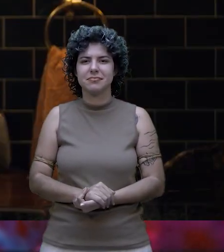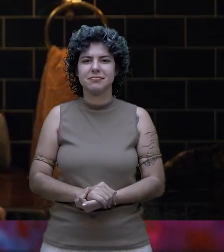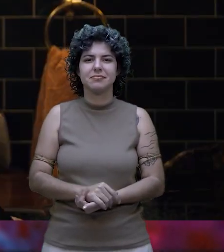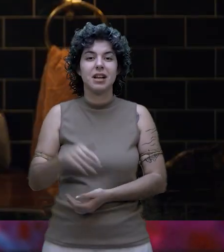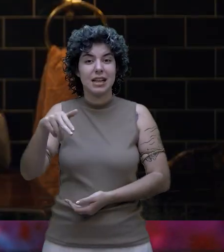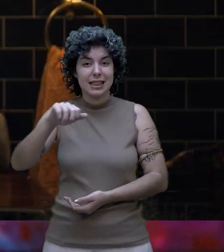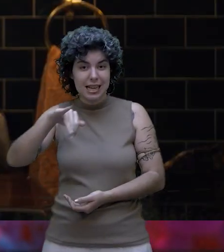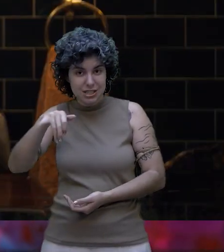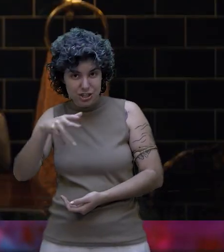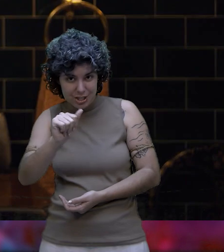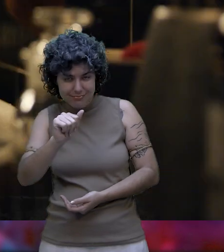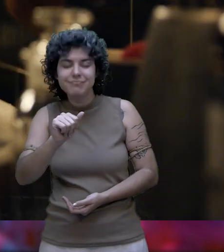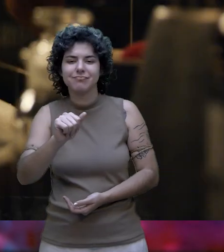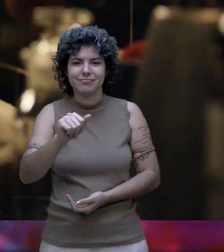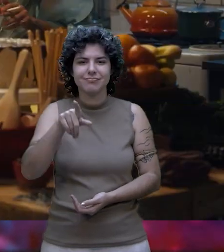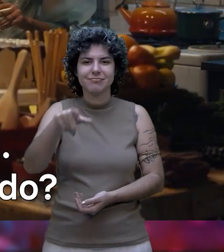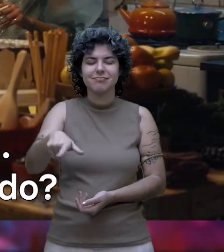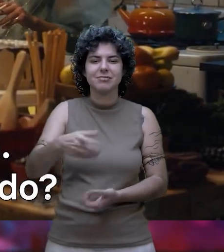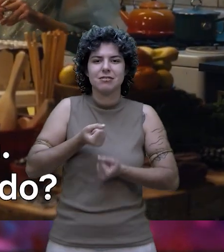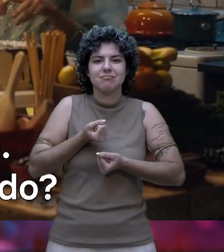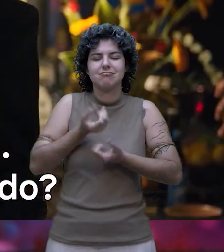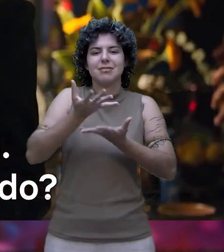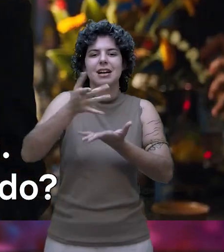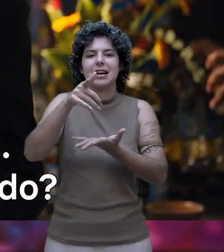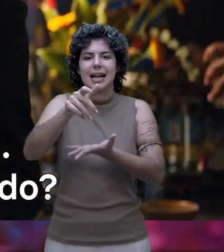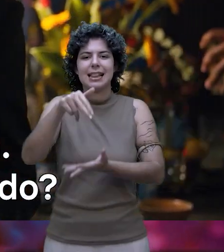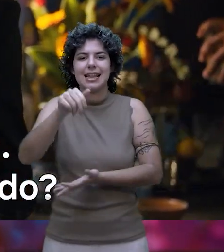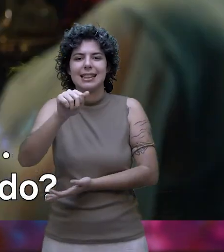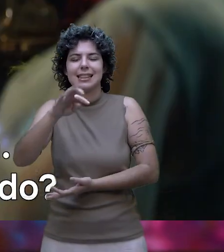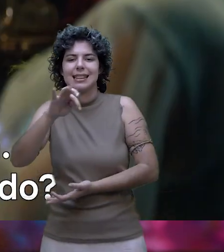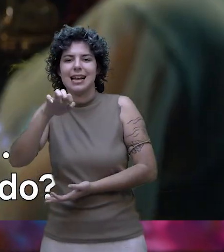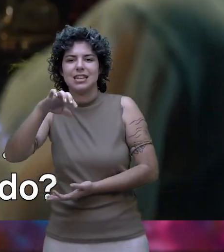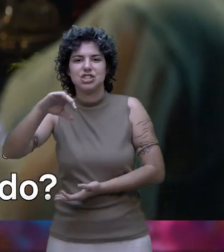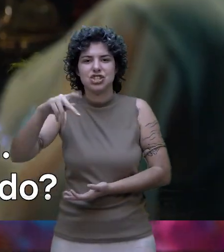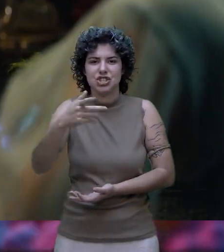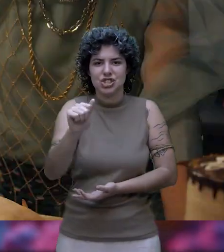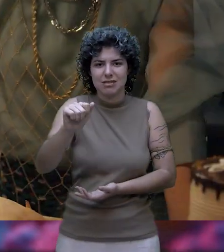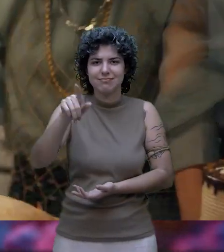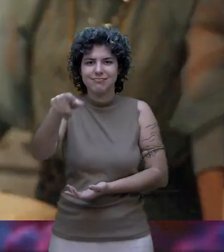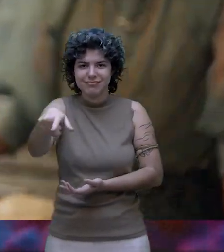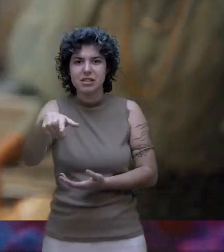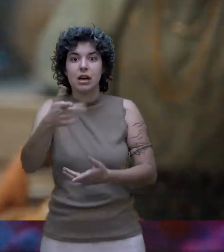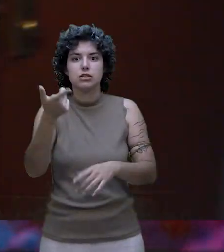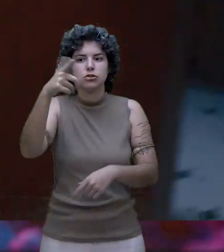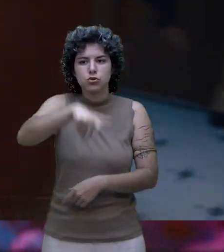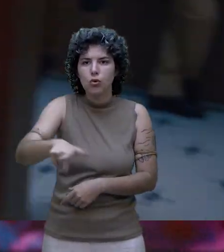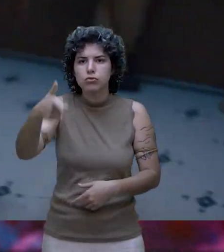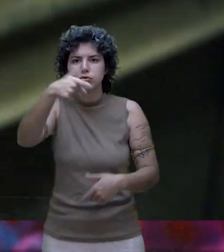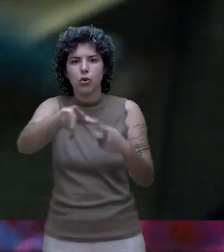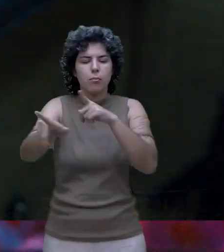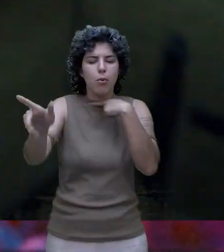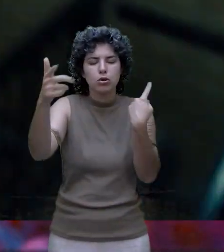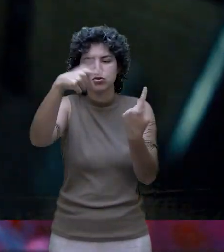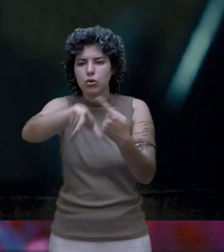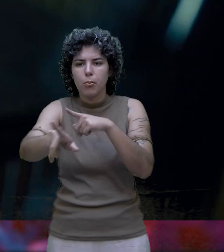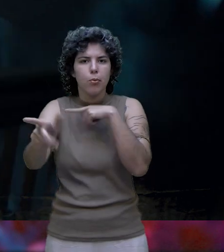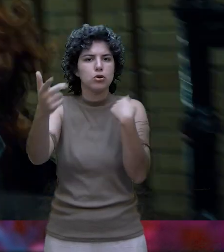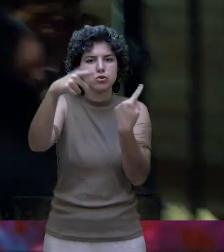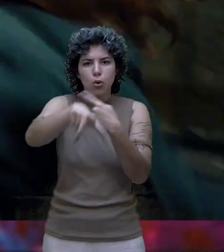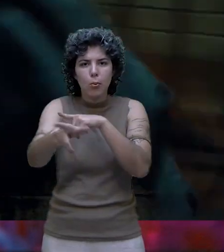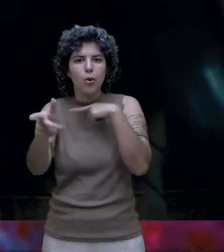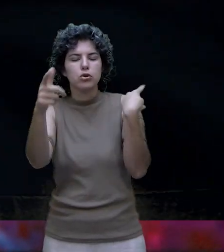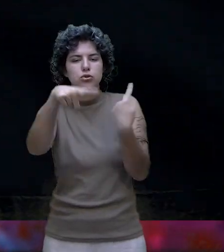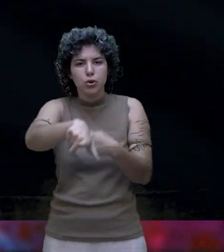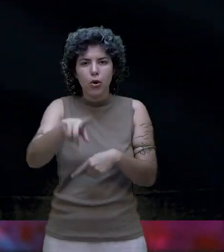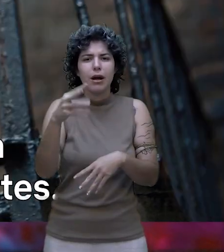Nadia, interpretada por Natasha Lyonne, tá presa em um loop temporal morrendo de novo e de novo e de novo. Enquanto